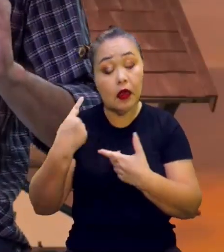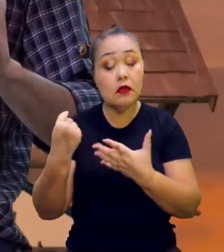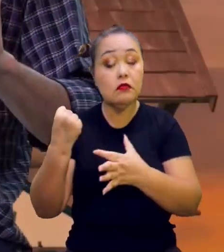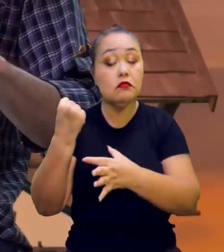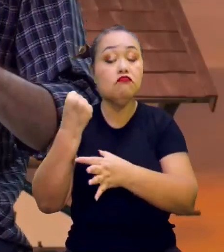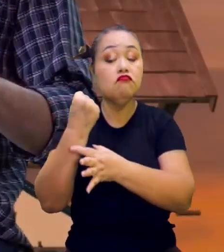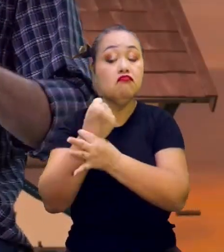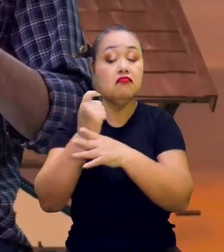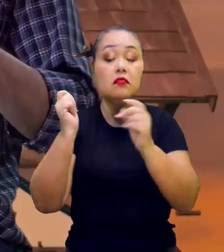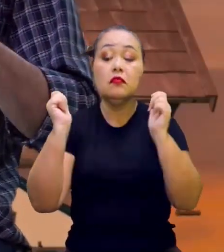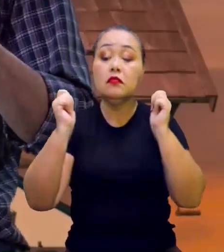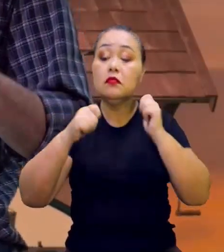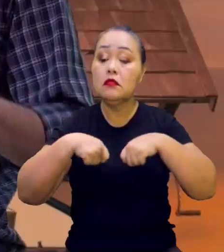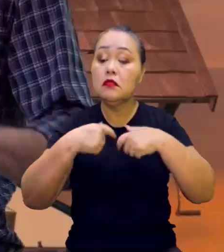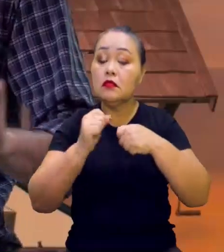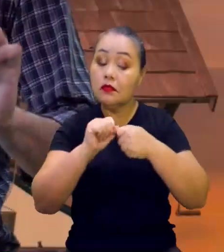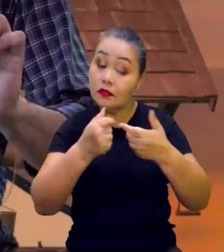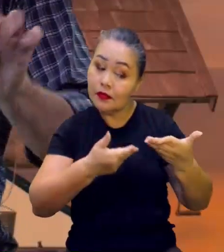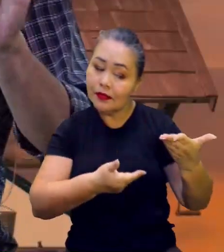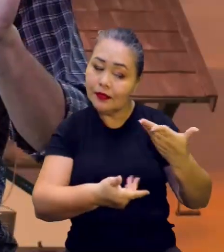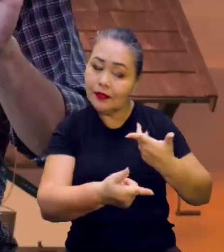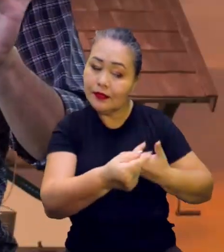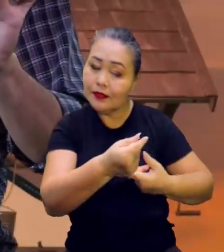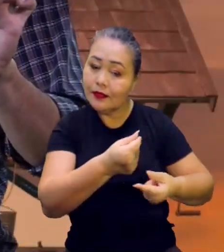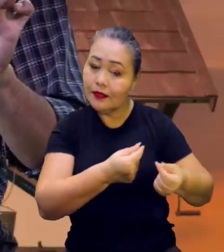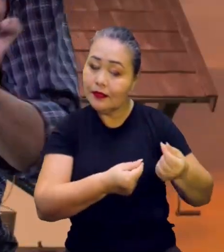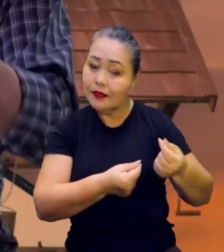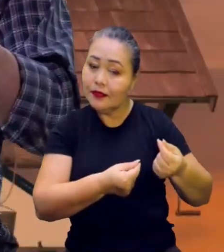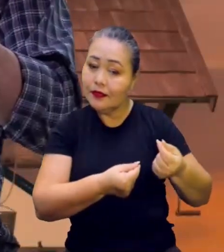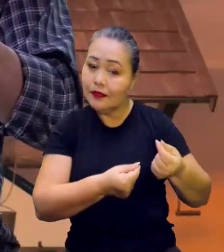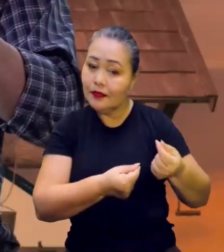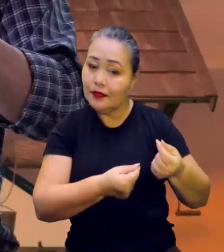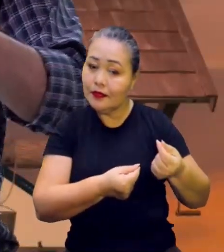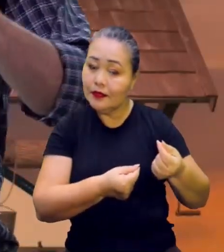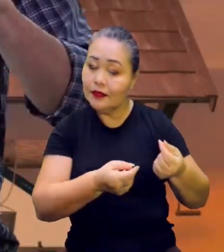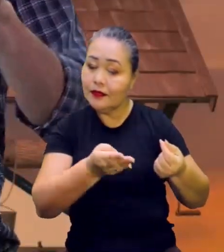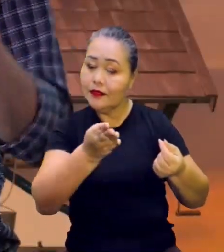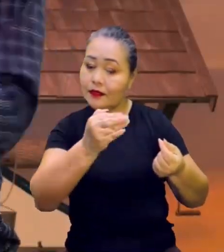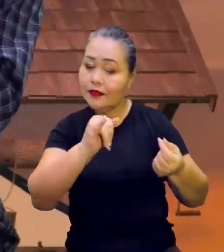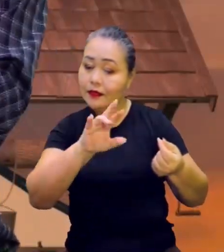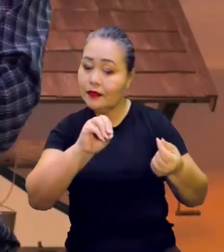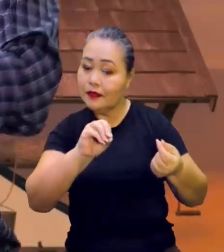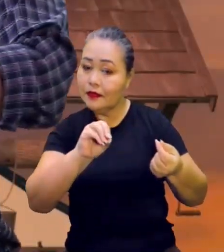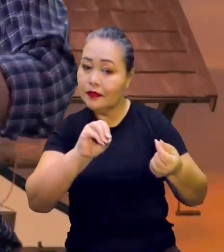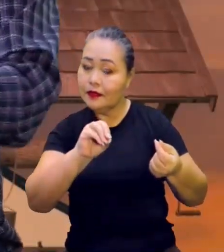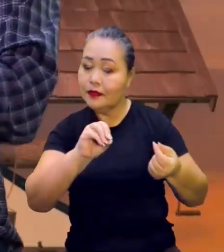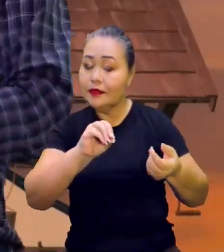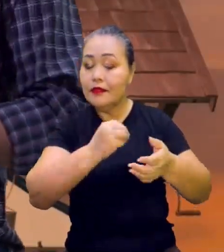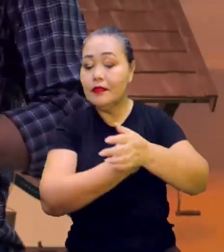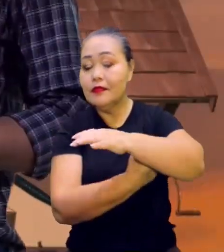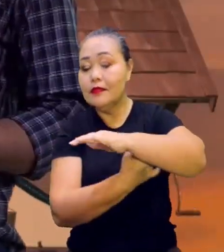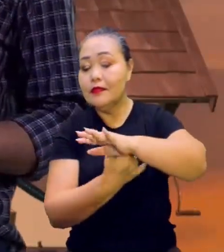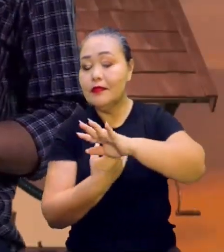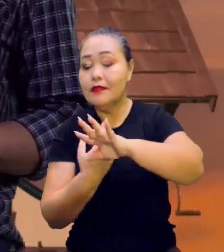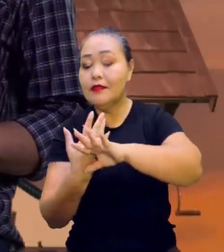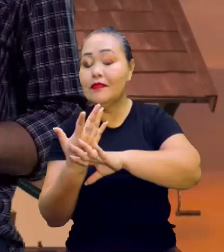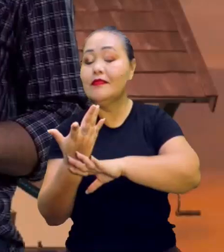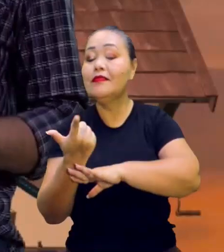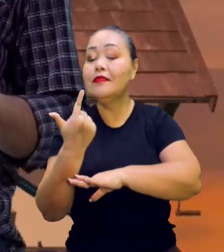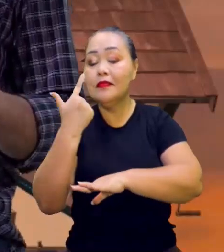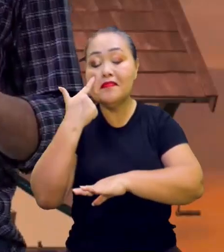viabilidade econômica. Eles falam uma ecoviabilidade